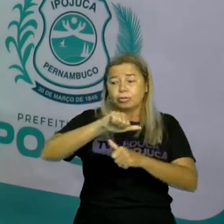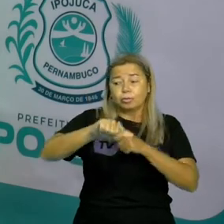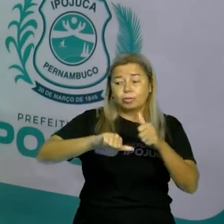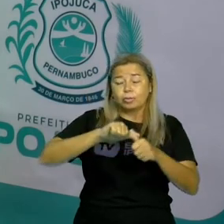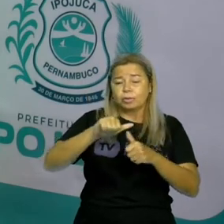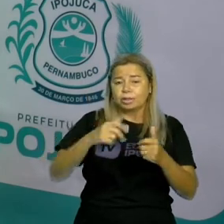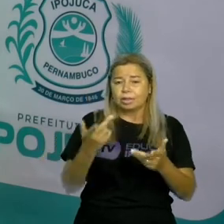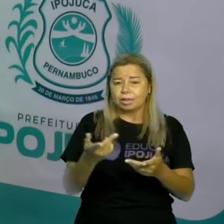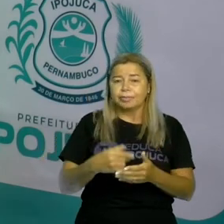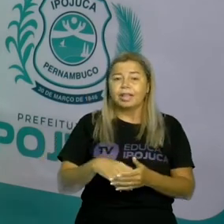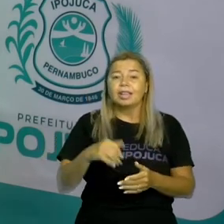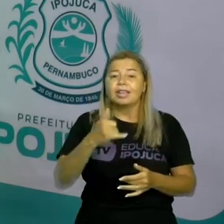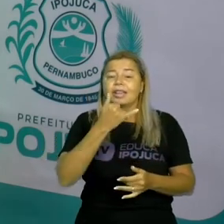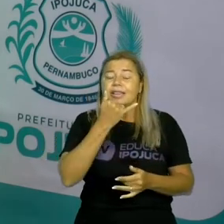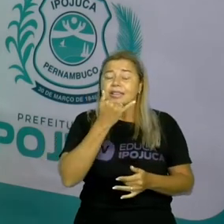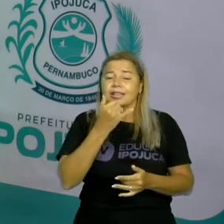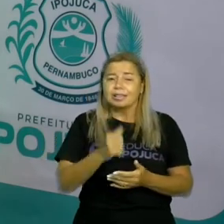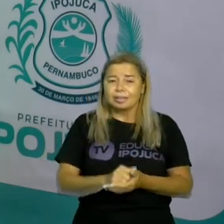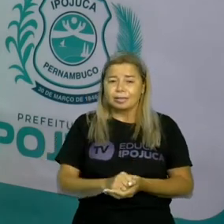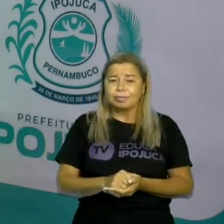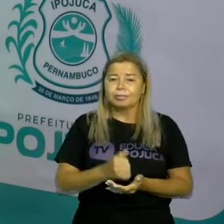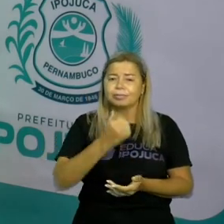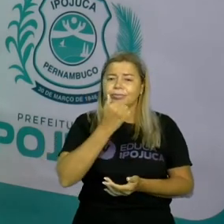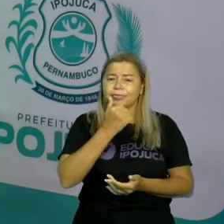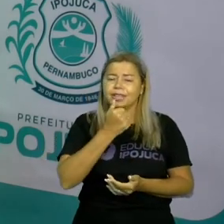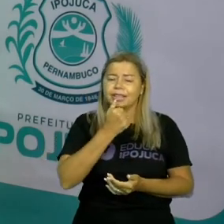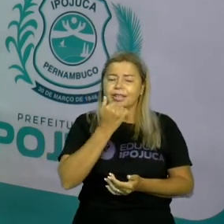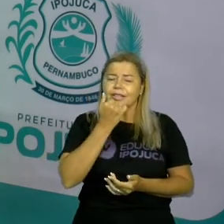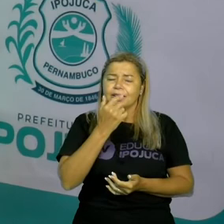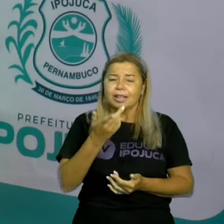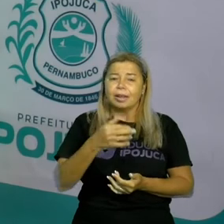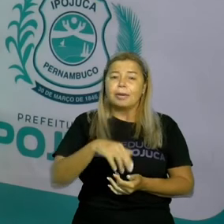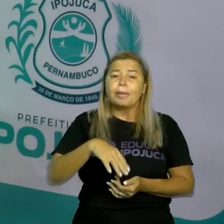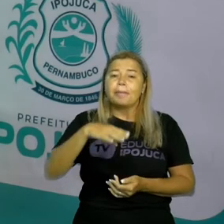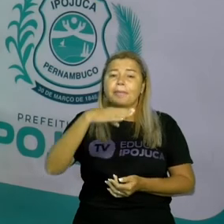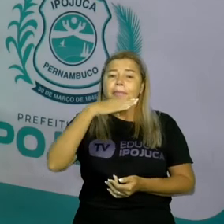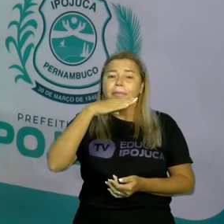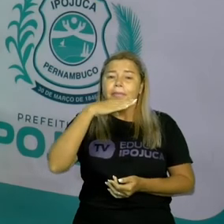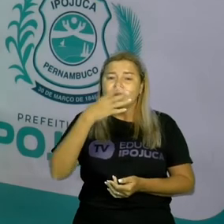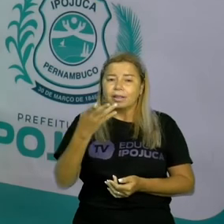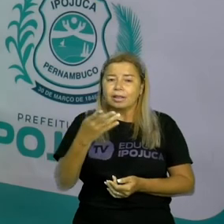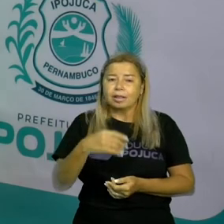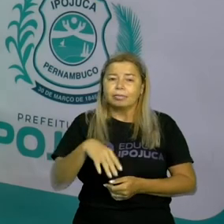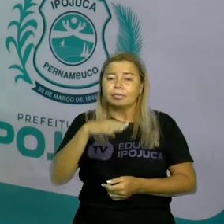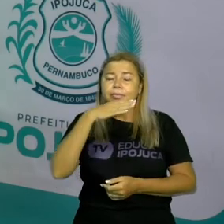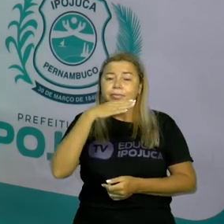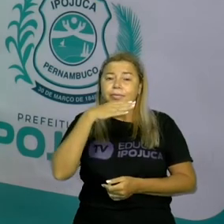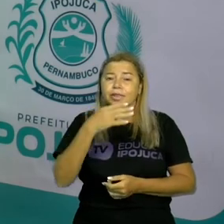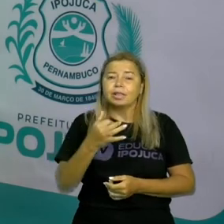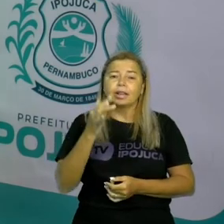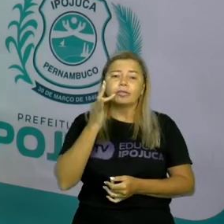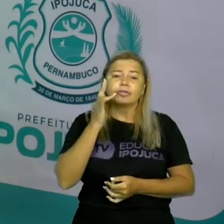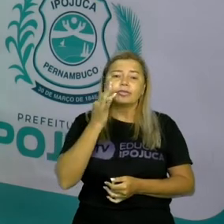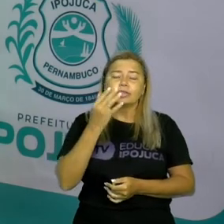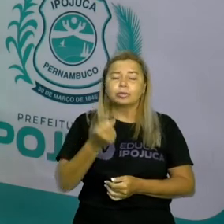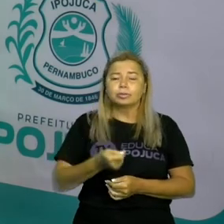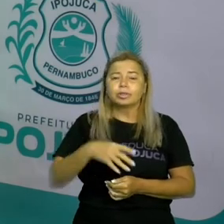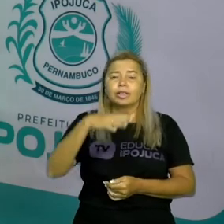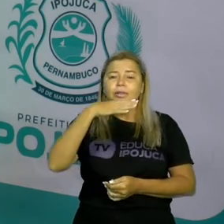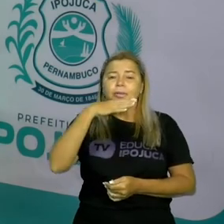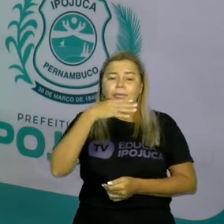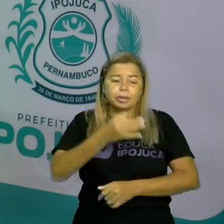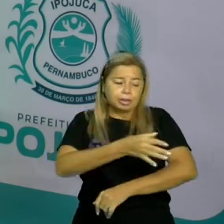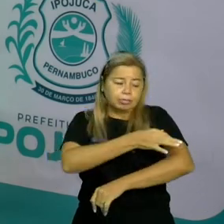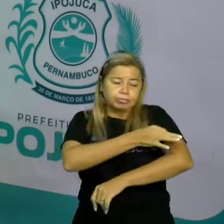gente tem manga fruta, manga da roupa, né? E aqui no Nordeste a gente usa muito o verbo mangar.